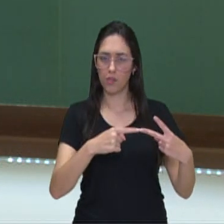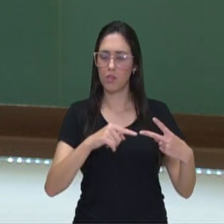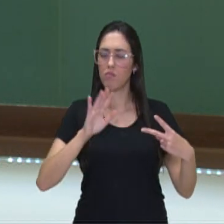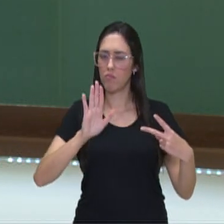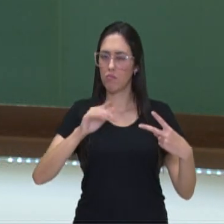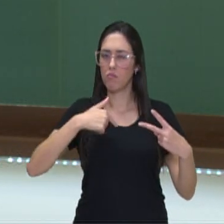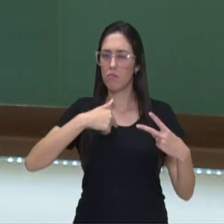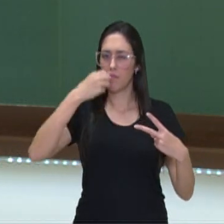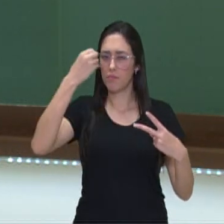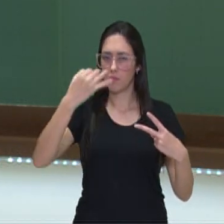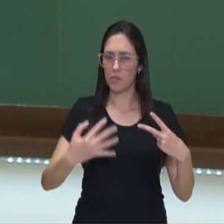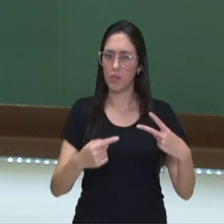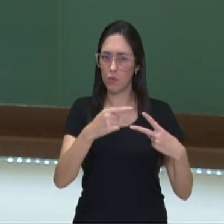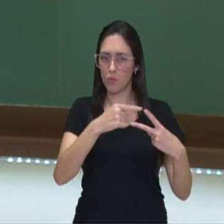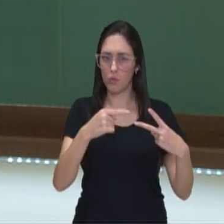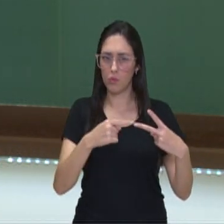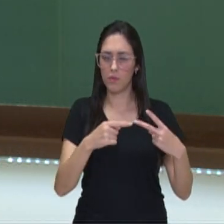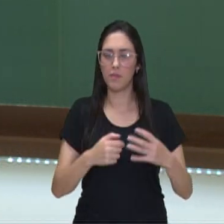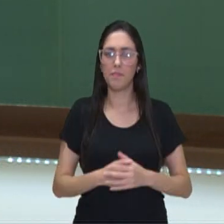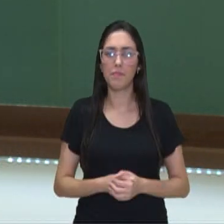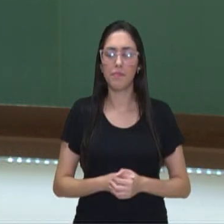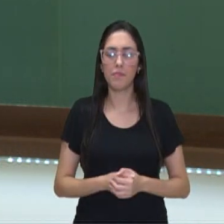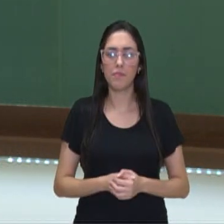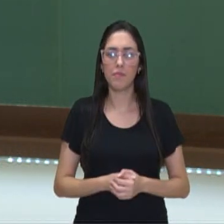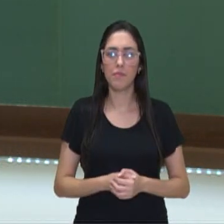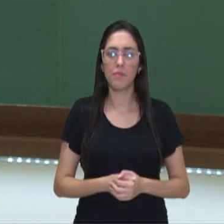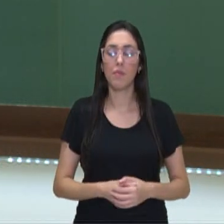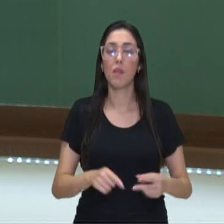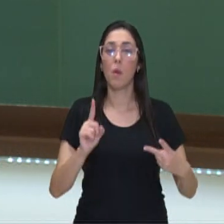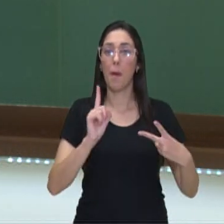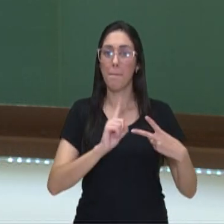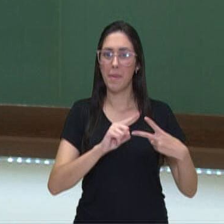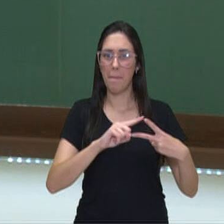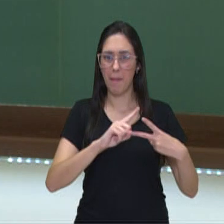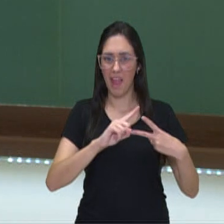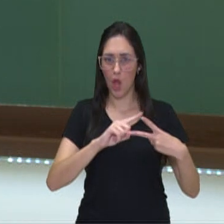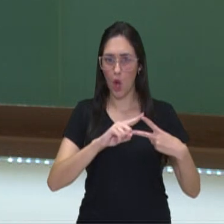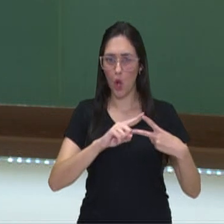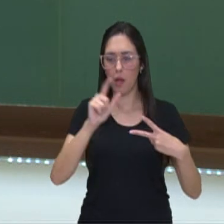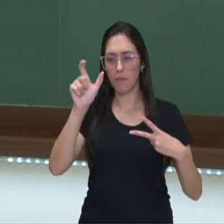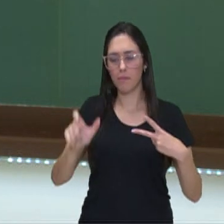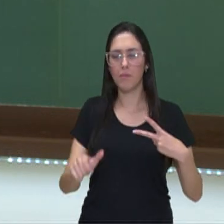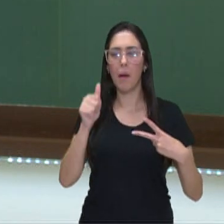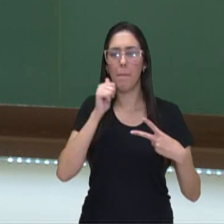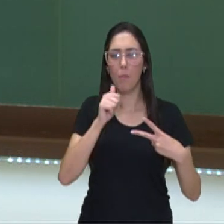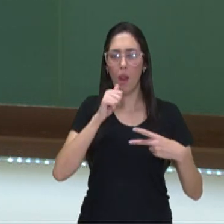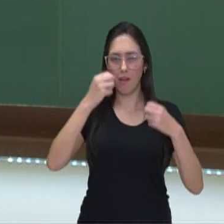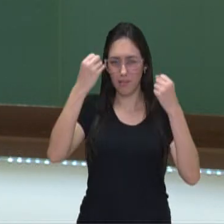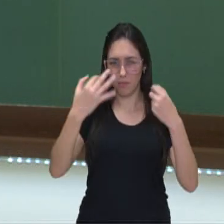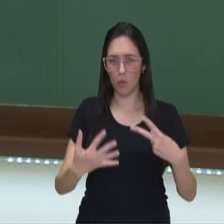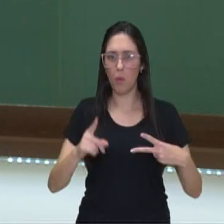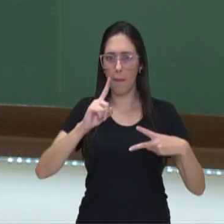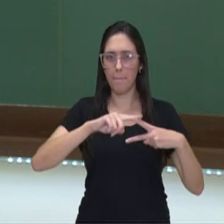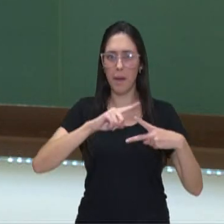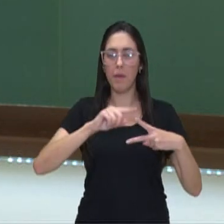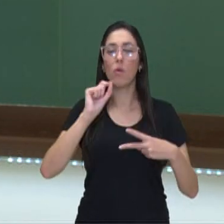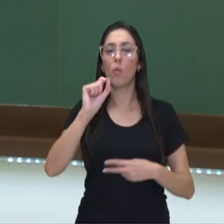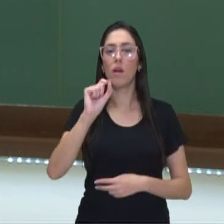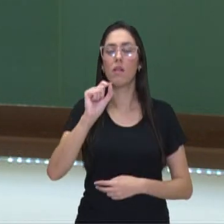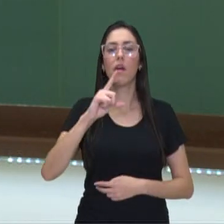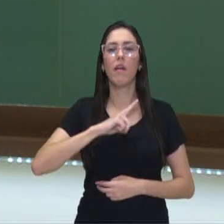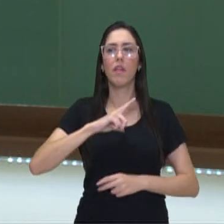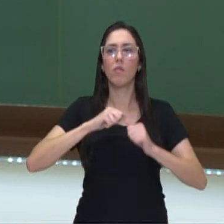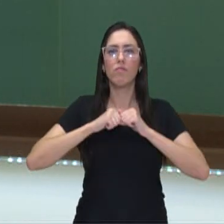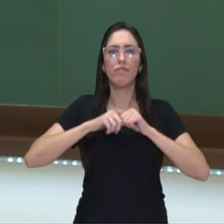então quais são esses fatores. O primeiro, que a pesquisadora coloca ali pra gente, é a expansão do Império